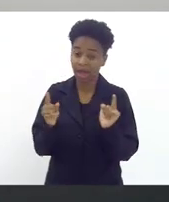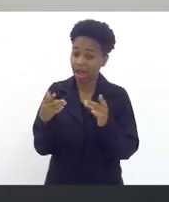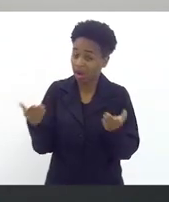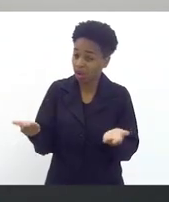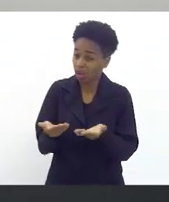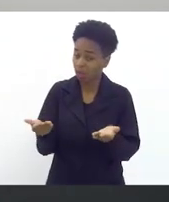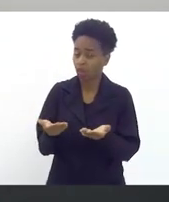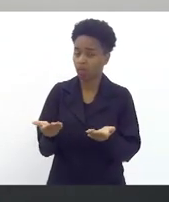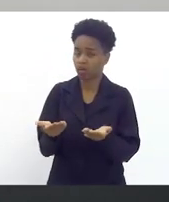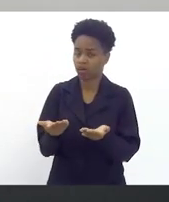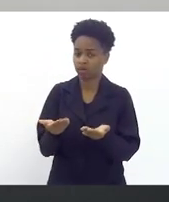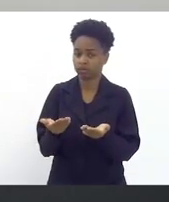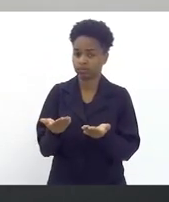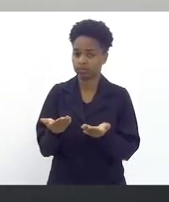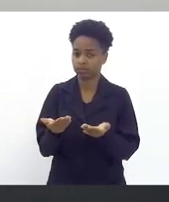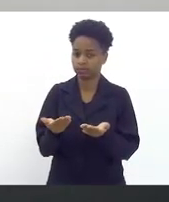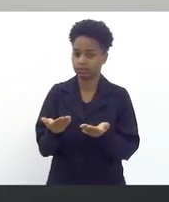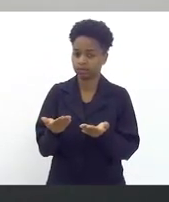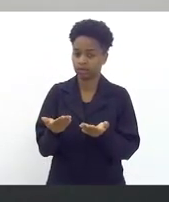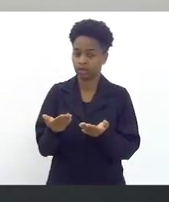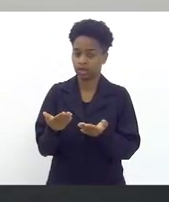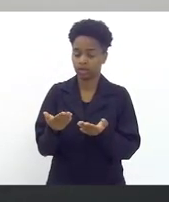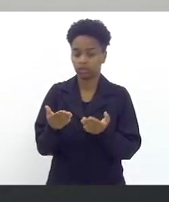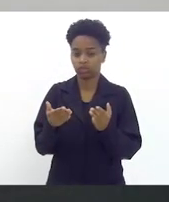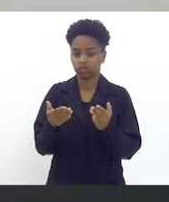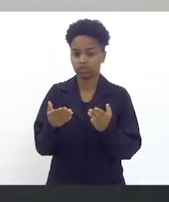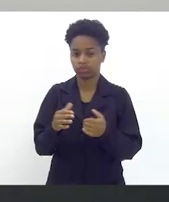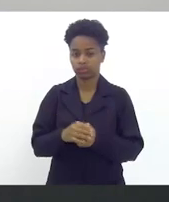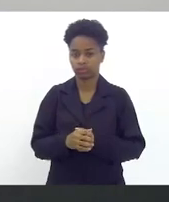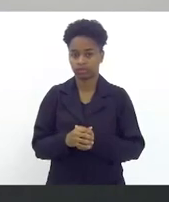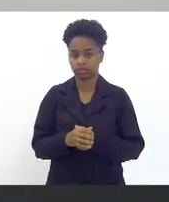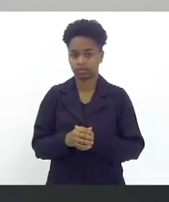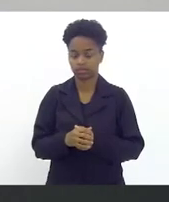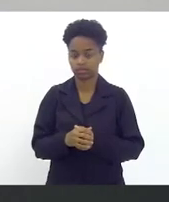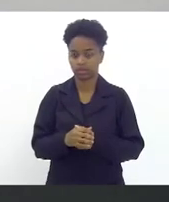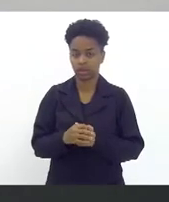a Câmara de Deputados ela